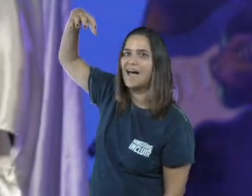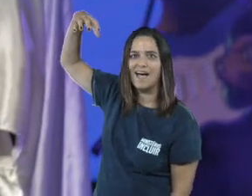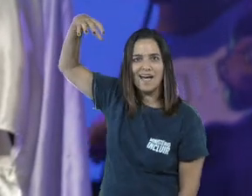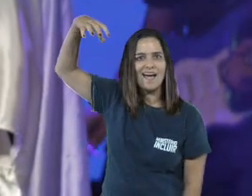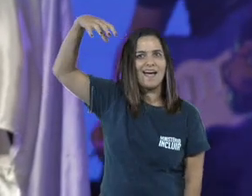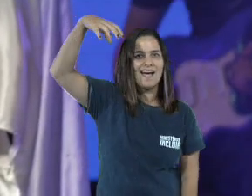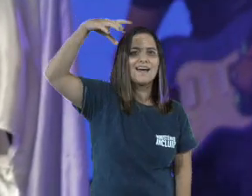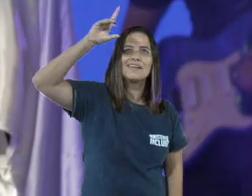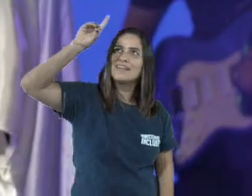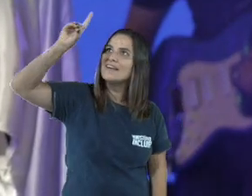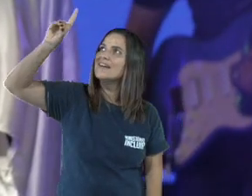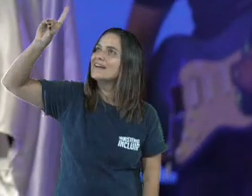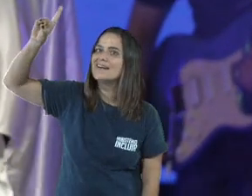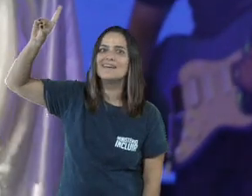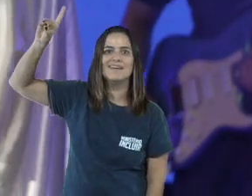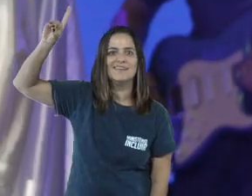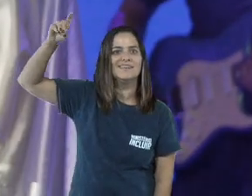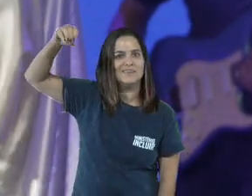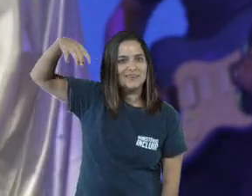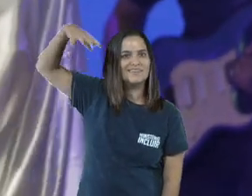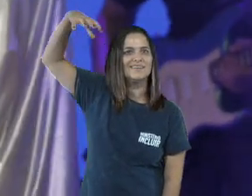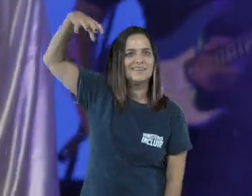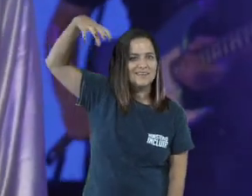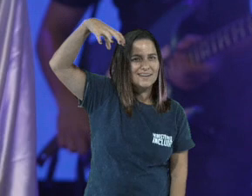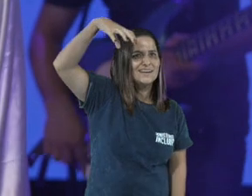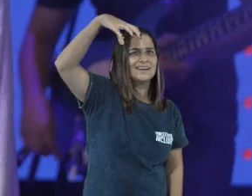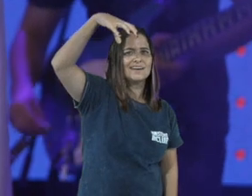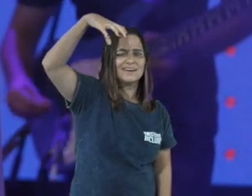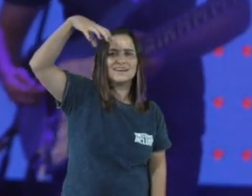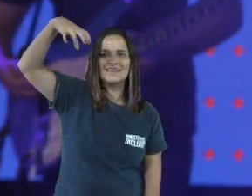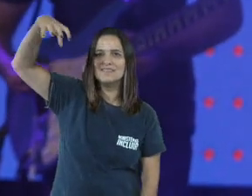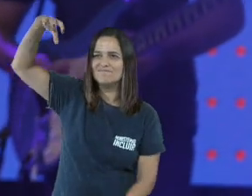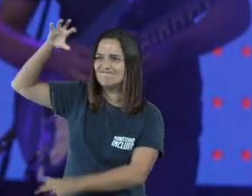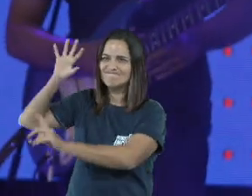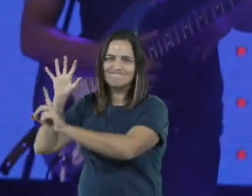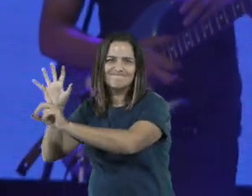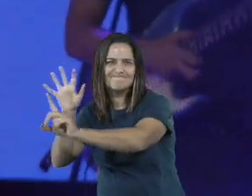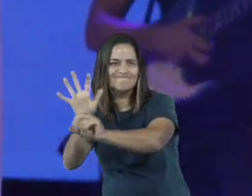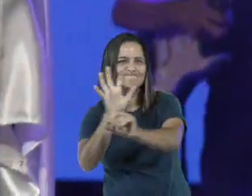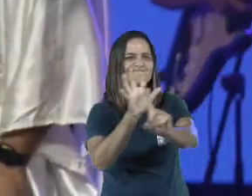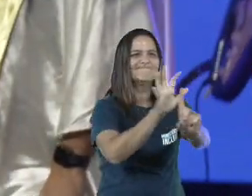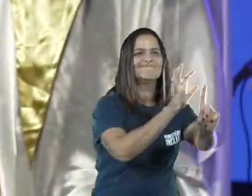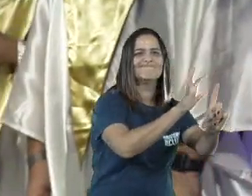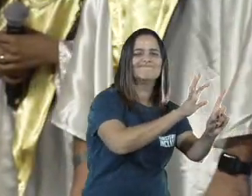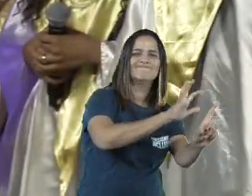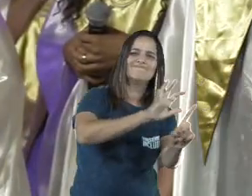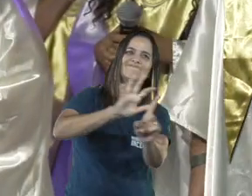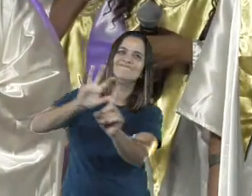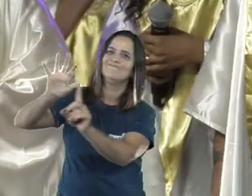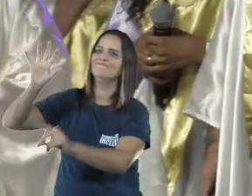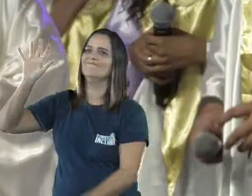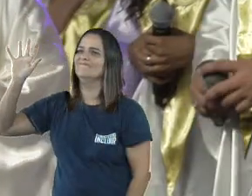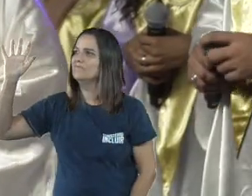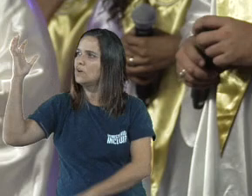transforme outras vidas eu serei o farol que